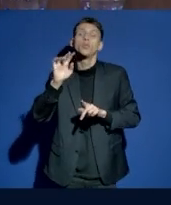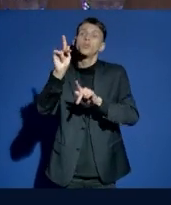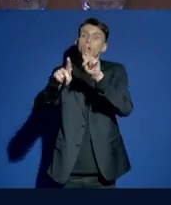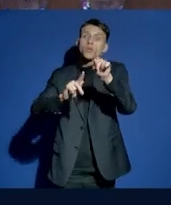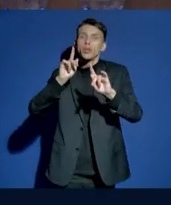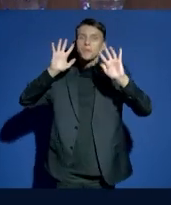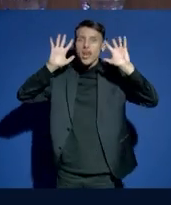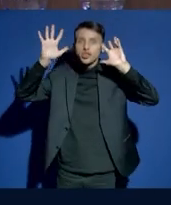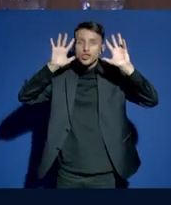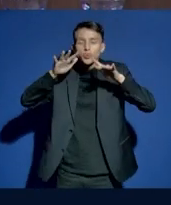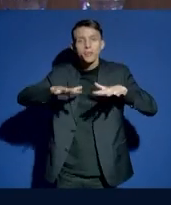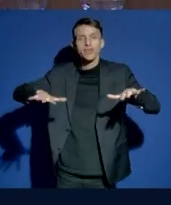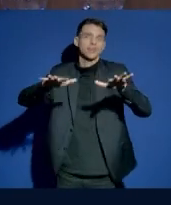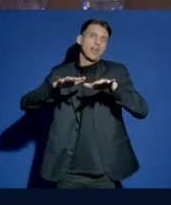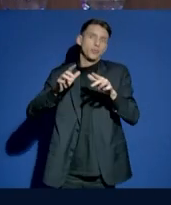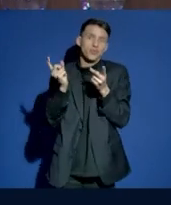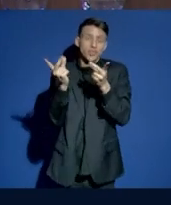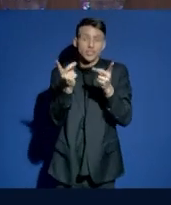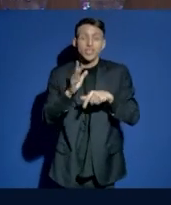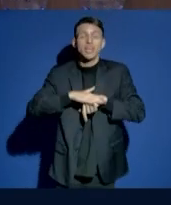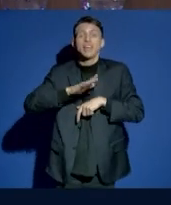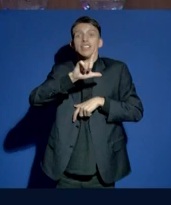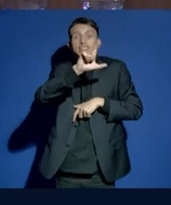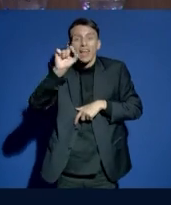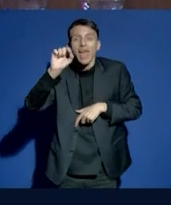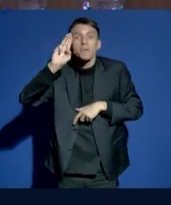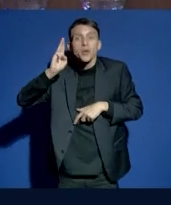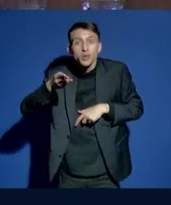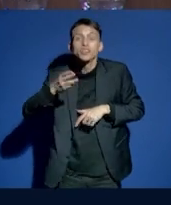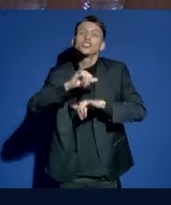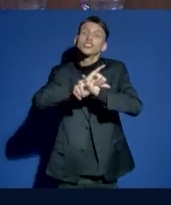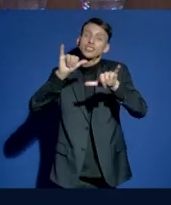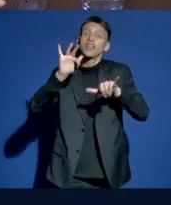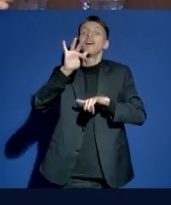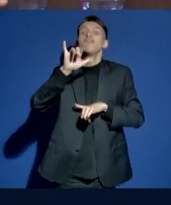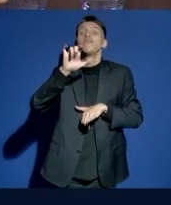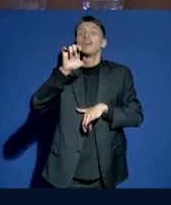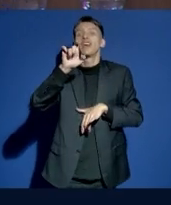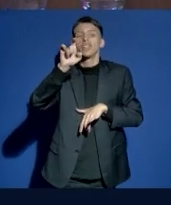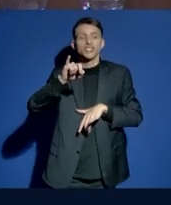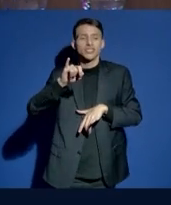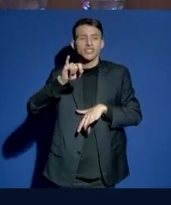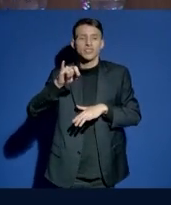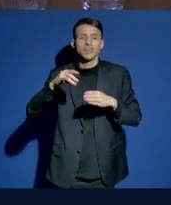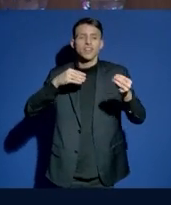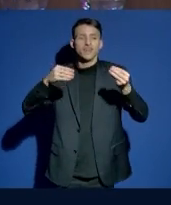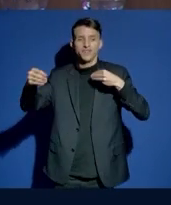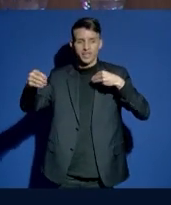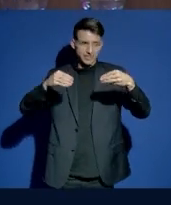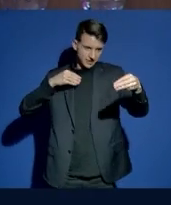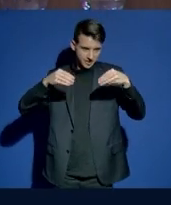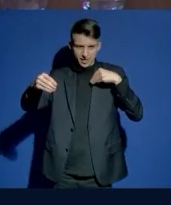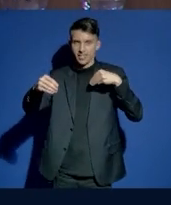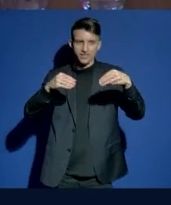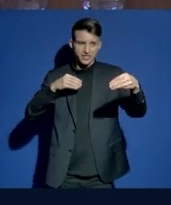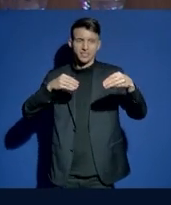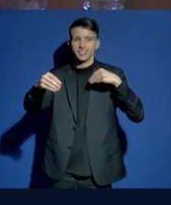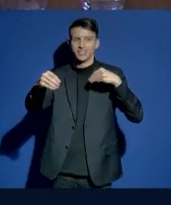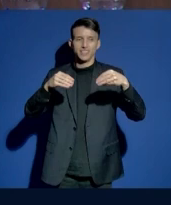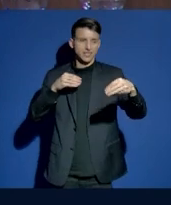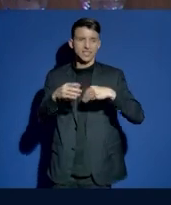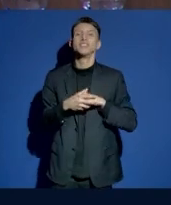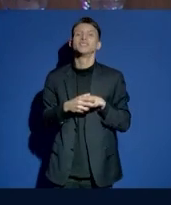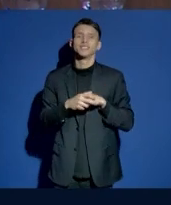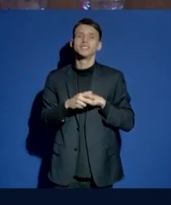olha o tamanho do mercado, né? 100 milhões de habitantes se declaram flexitário. Aí tem as barreiras para penetrar nesse mercado,